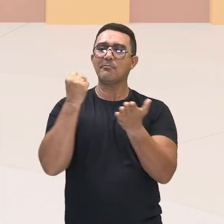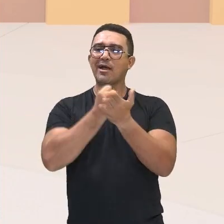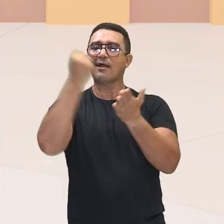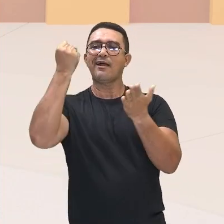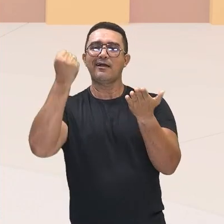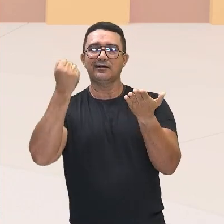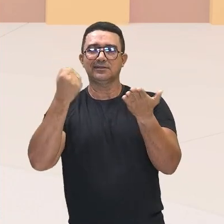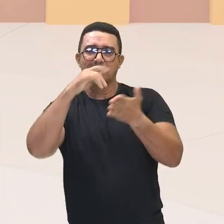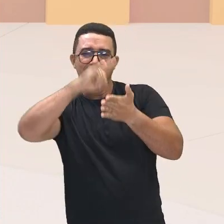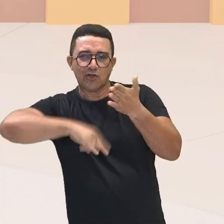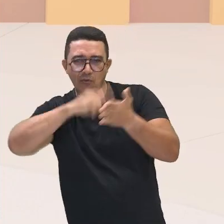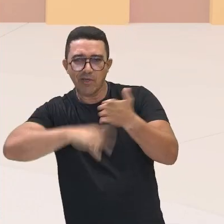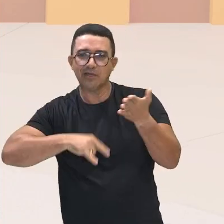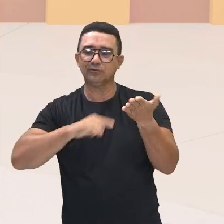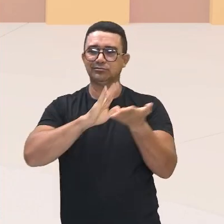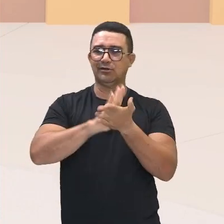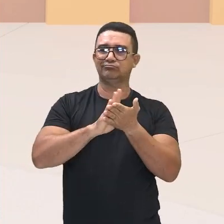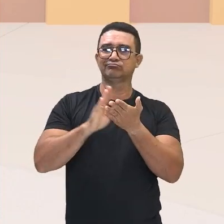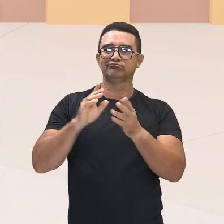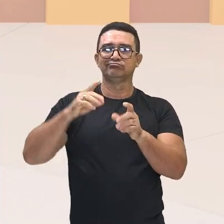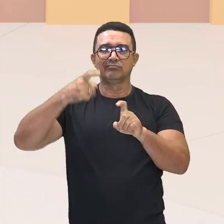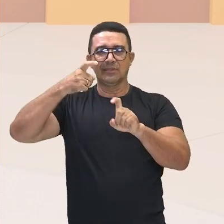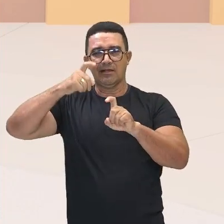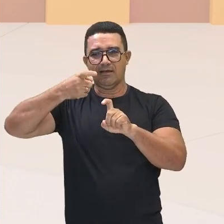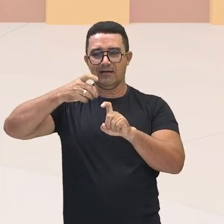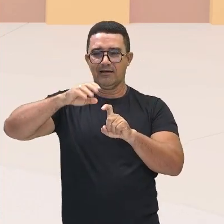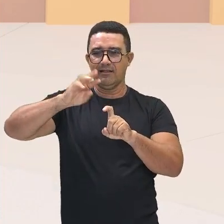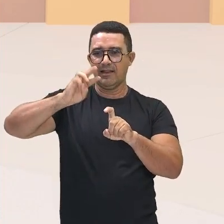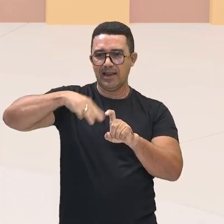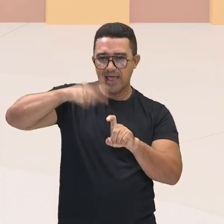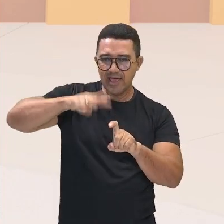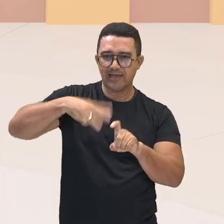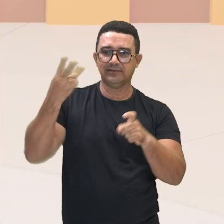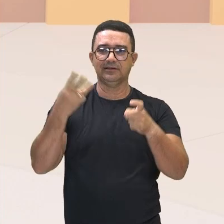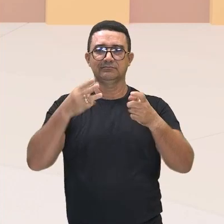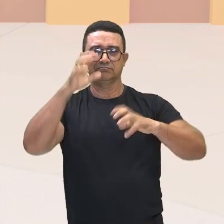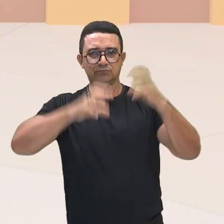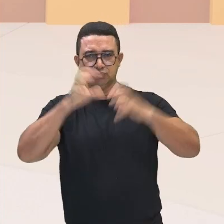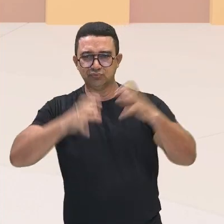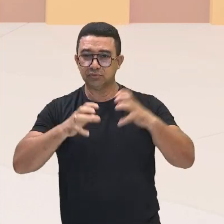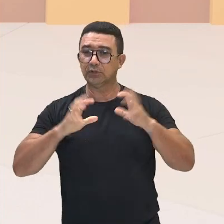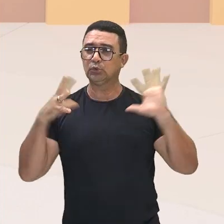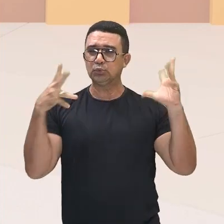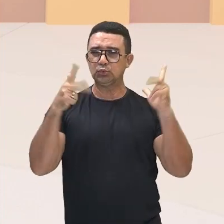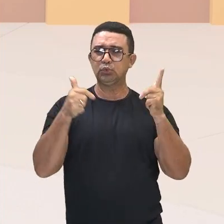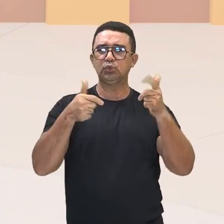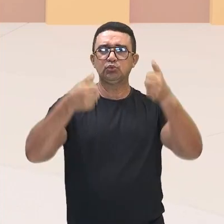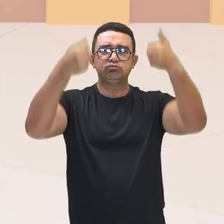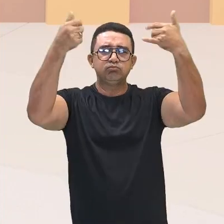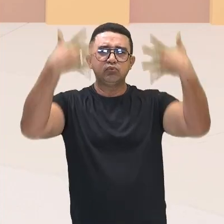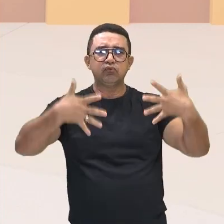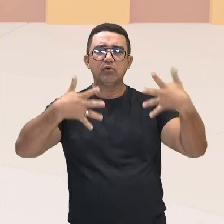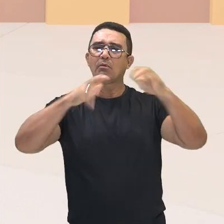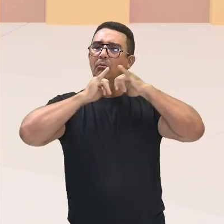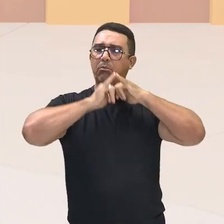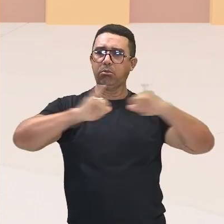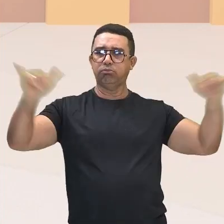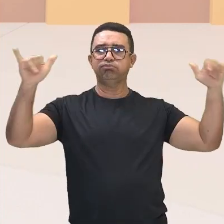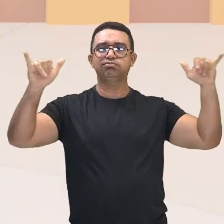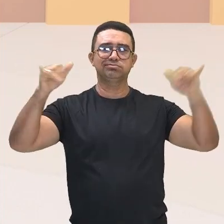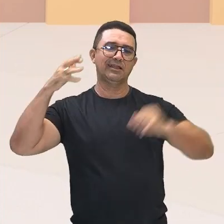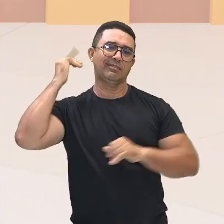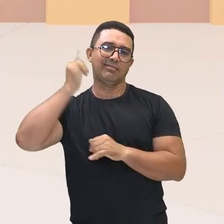lendas, as suas guerras, os seus conflitos, eram todos ali contados em histórias entre eles. Não havia, né,